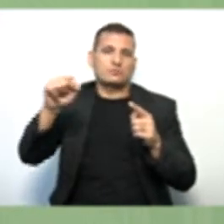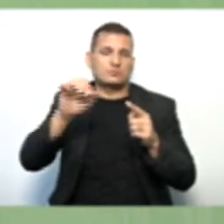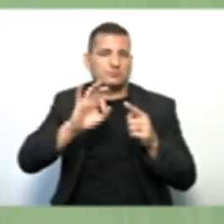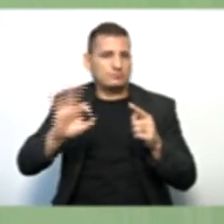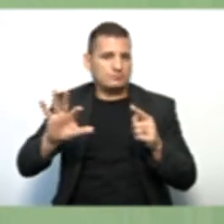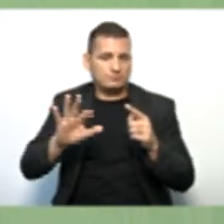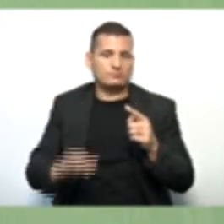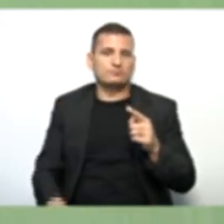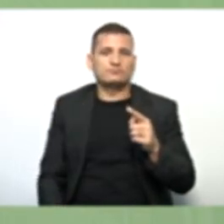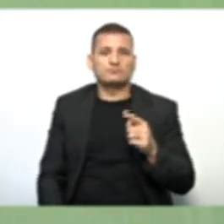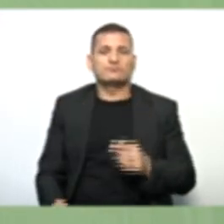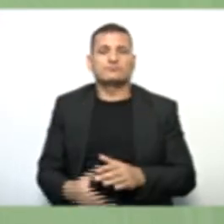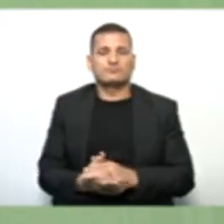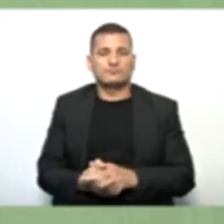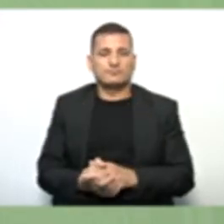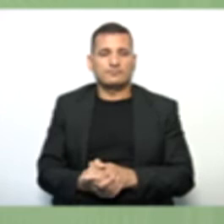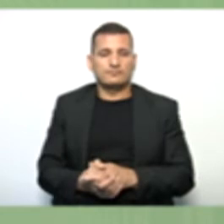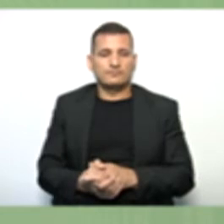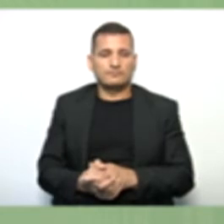exemplos, tá bom?